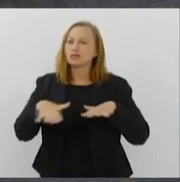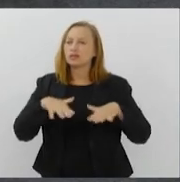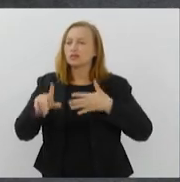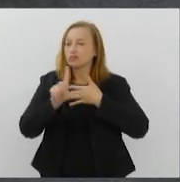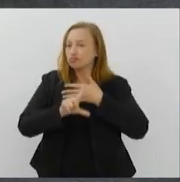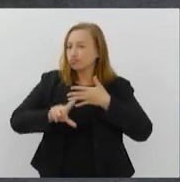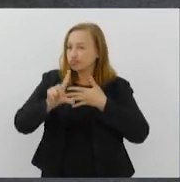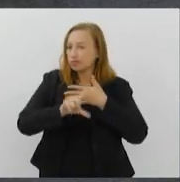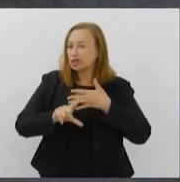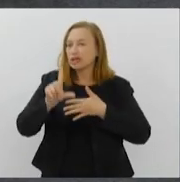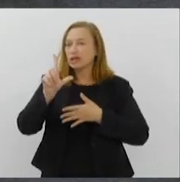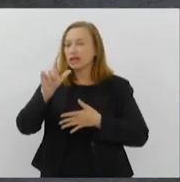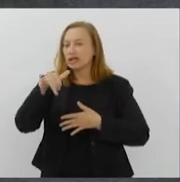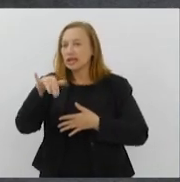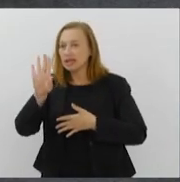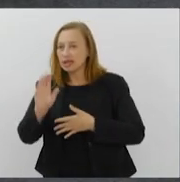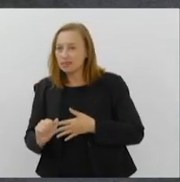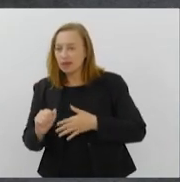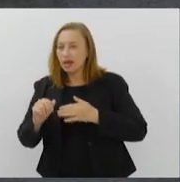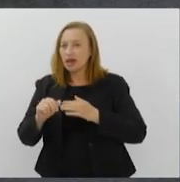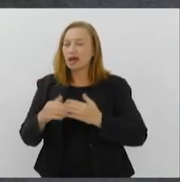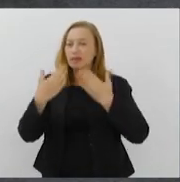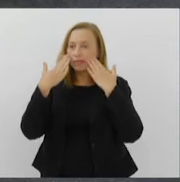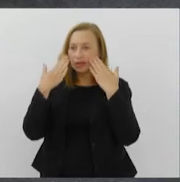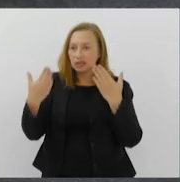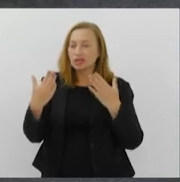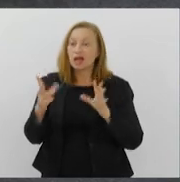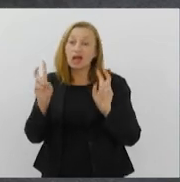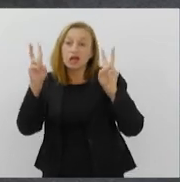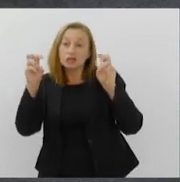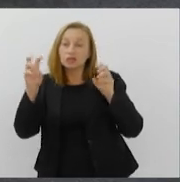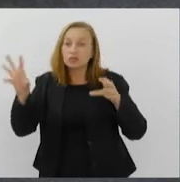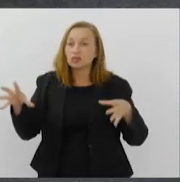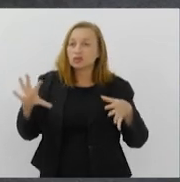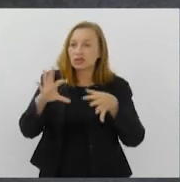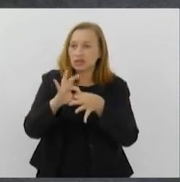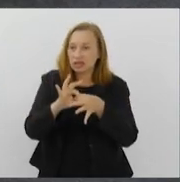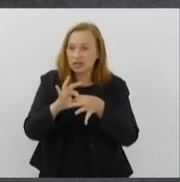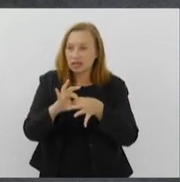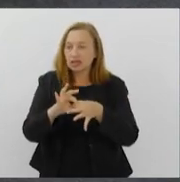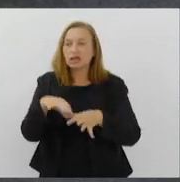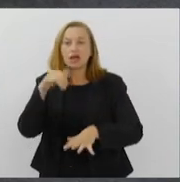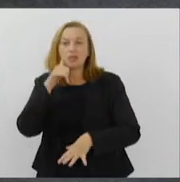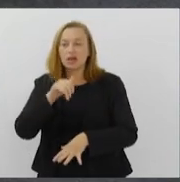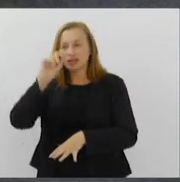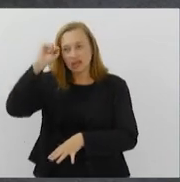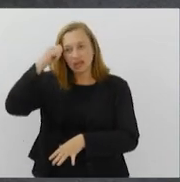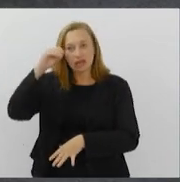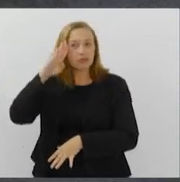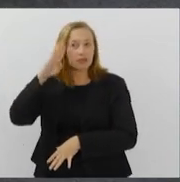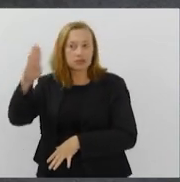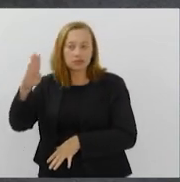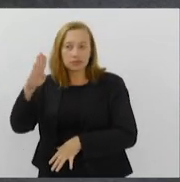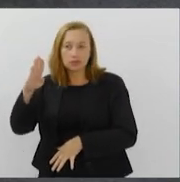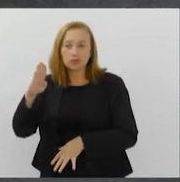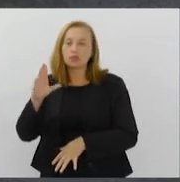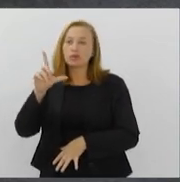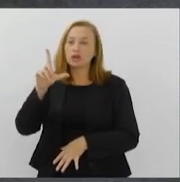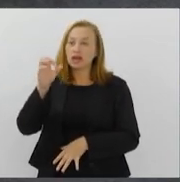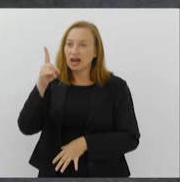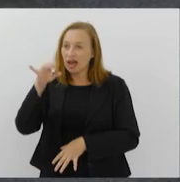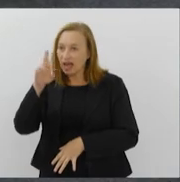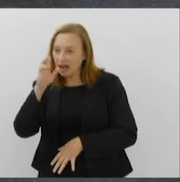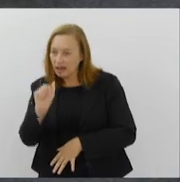que Lima Barreto apresenta, nós temos questões ligadas a preterimento da mulher negra, como em Clara dos Anjos,